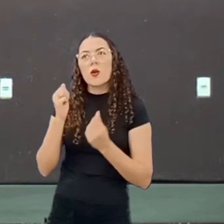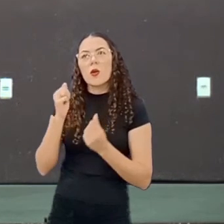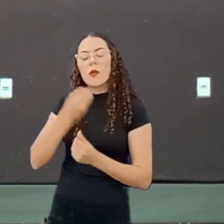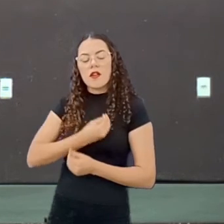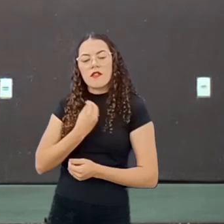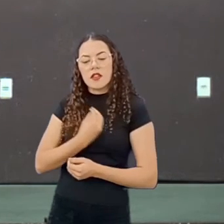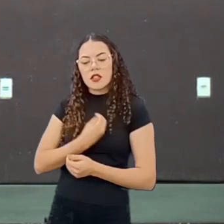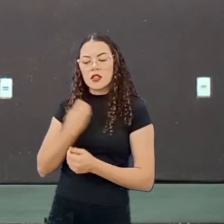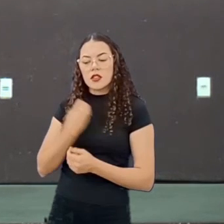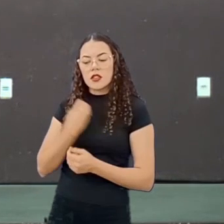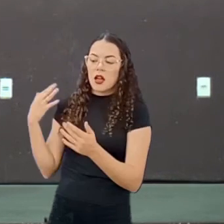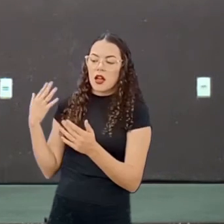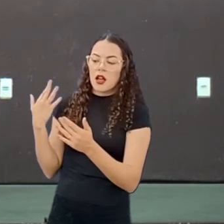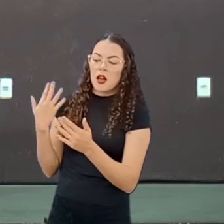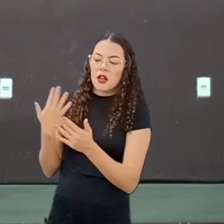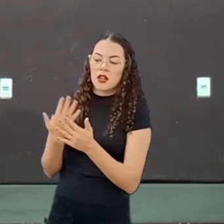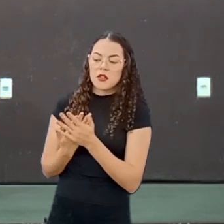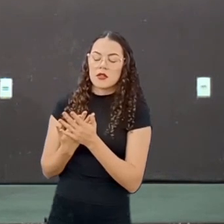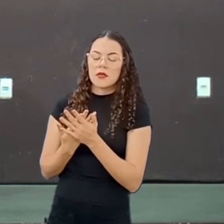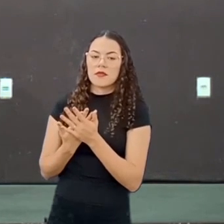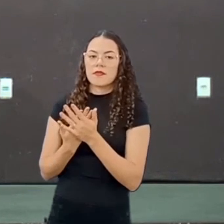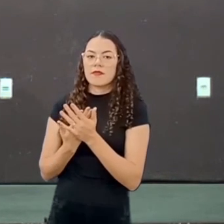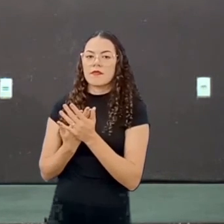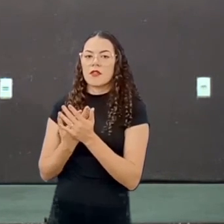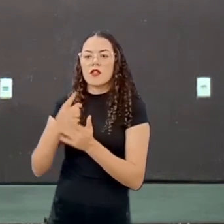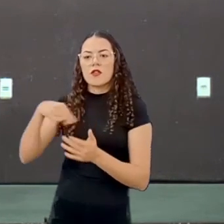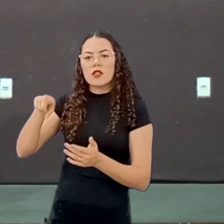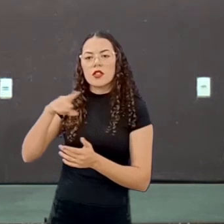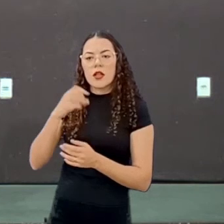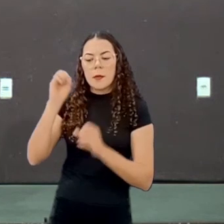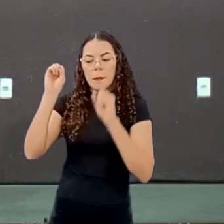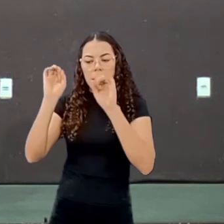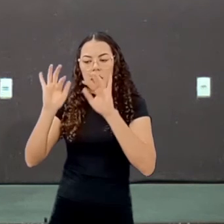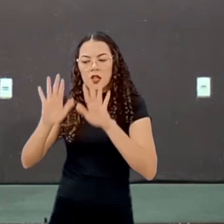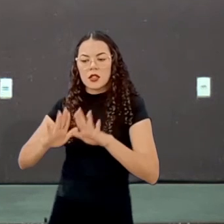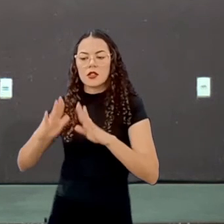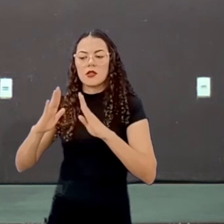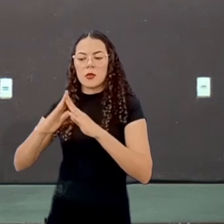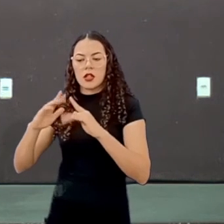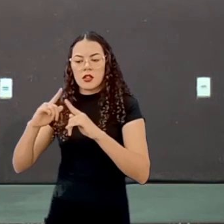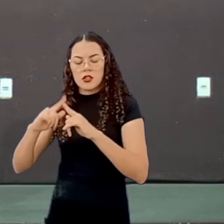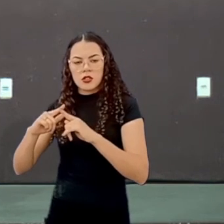vida. Será que você tem sido bênção para a tua comunidade?